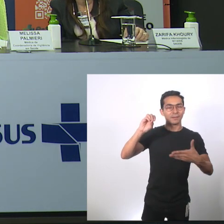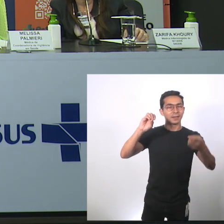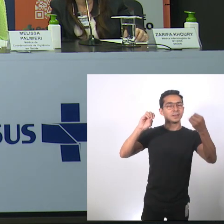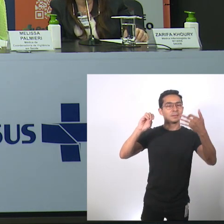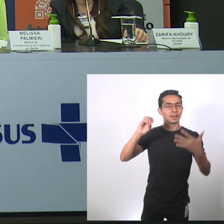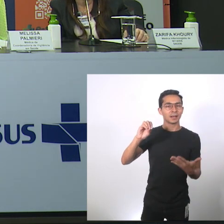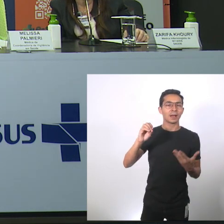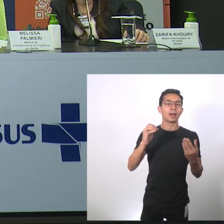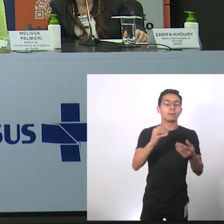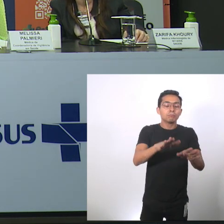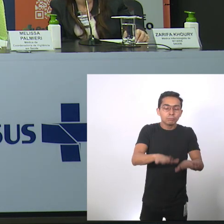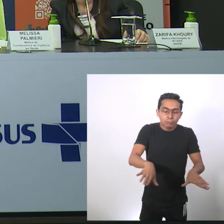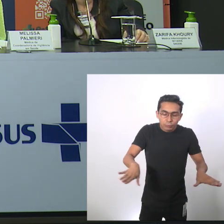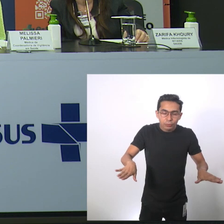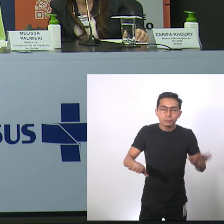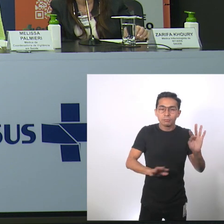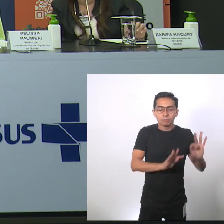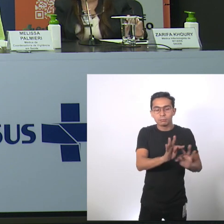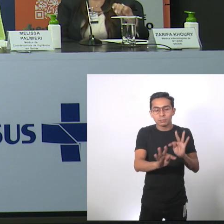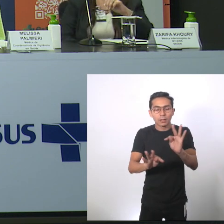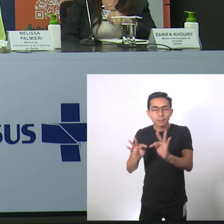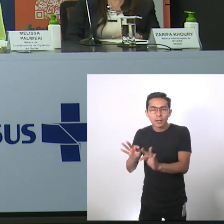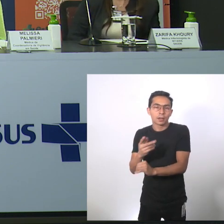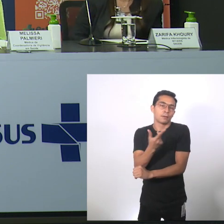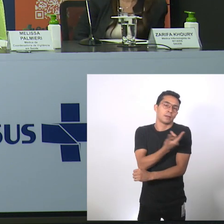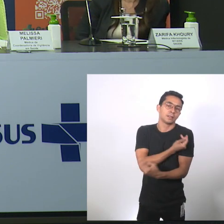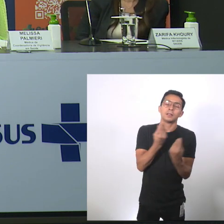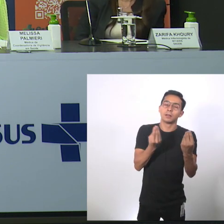tratamento em pediatria e vacinas.